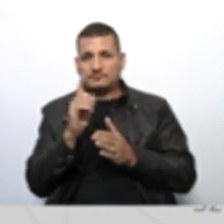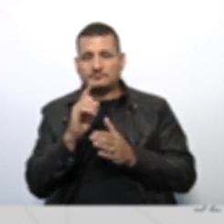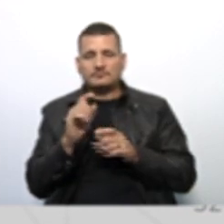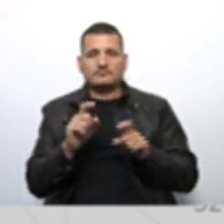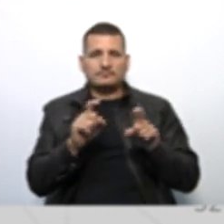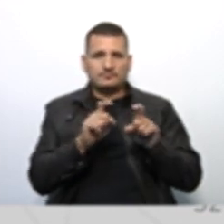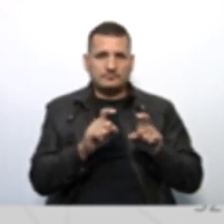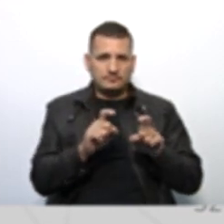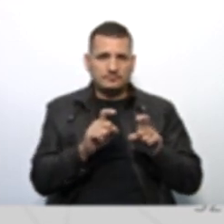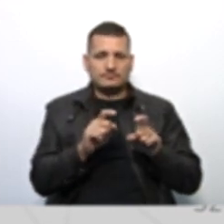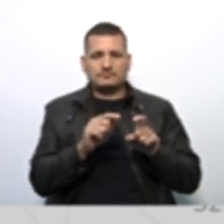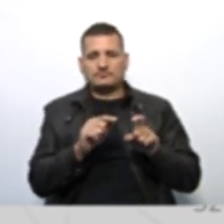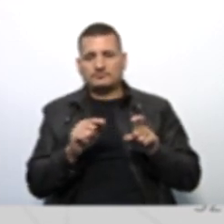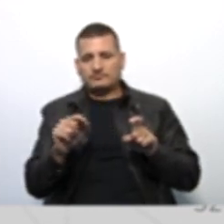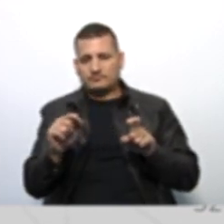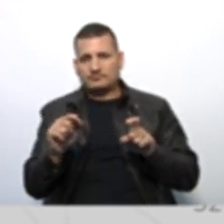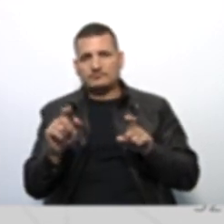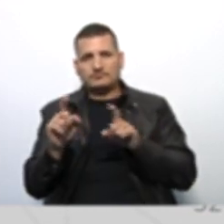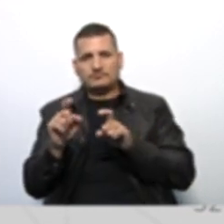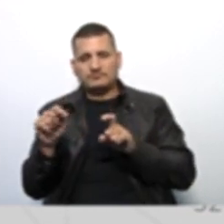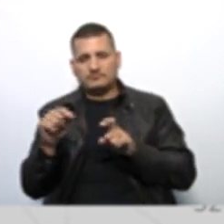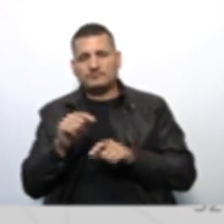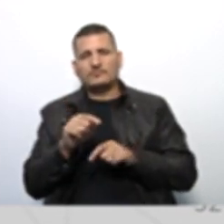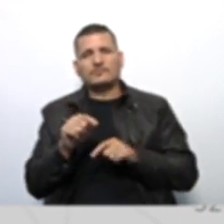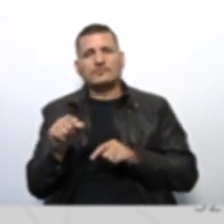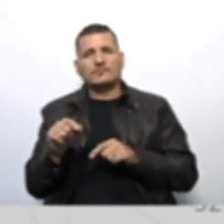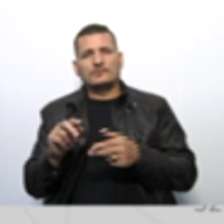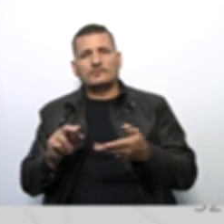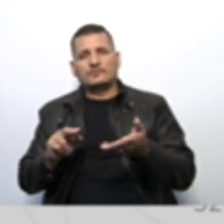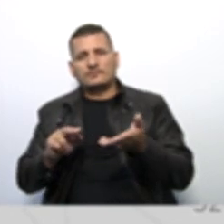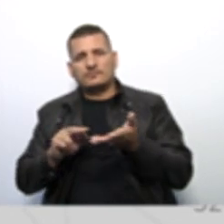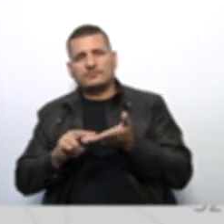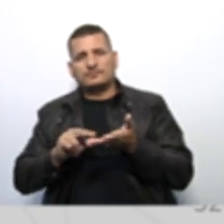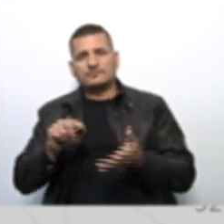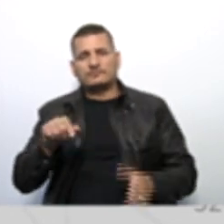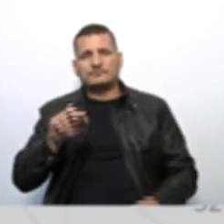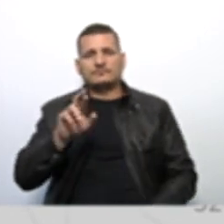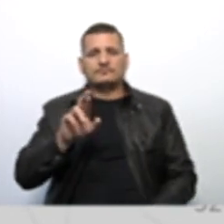outro existe um repetidor, um dispositivo para poder